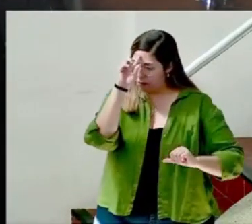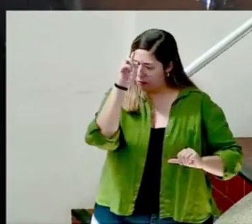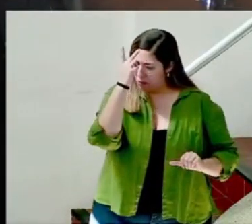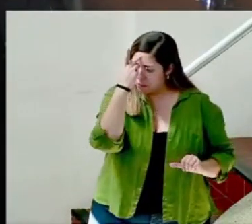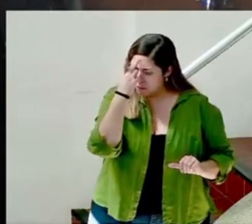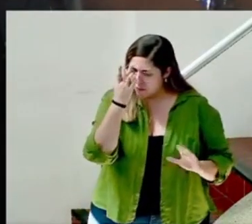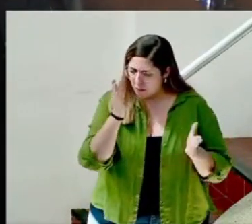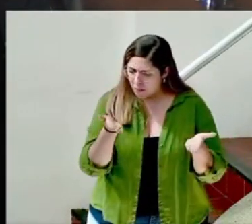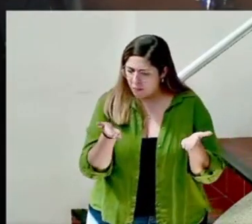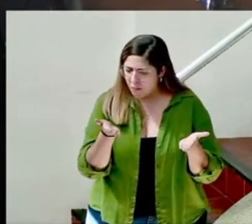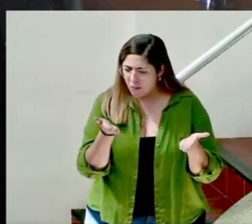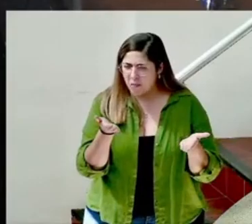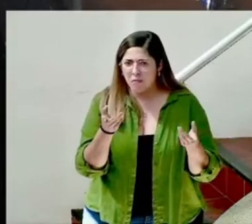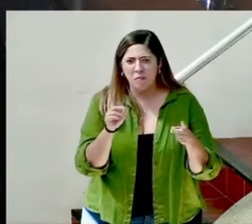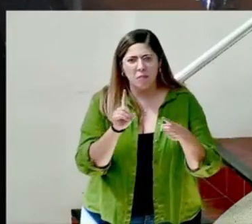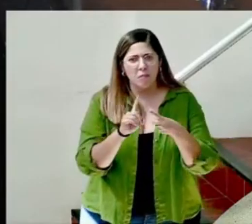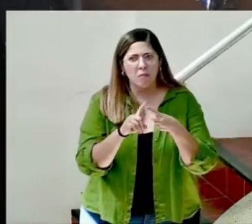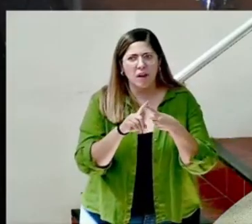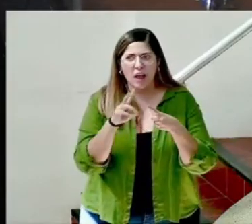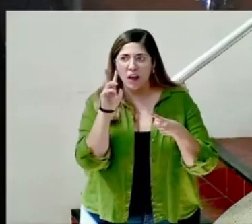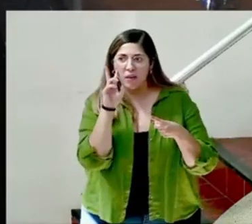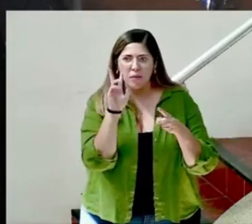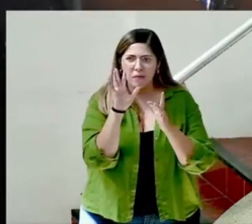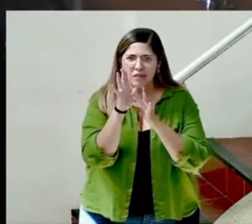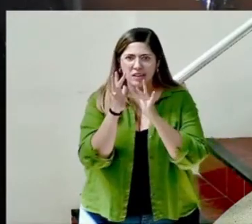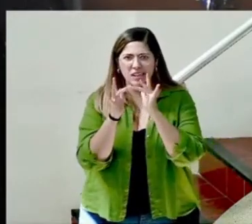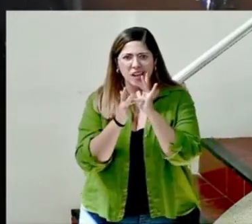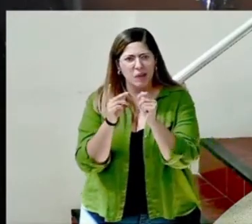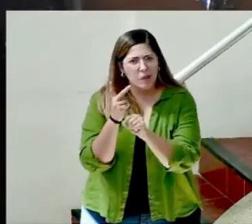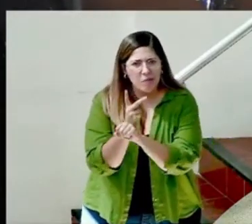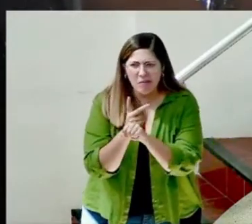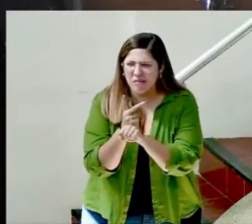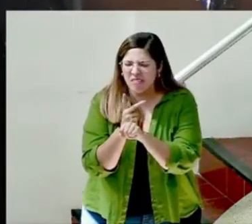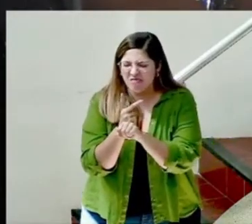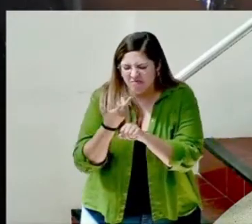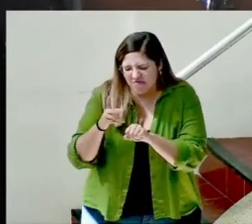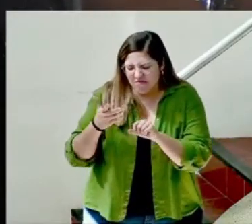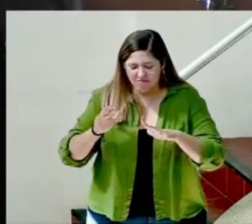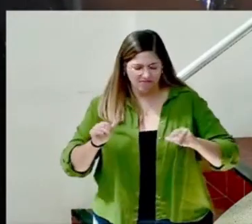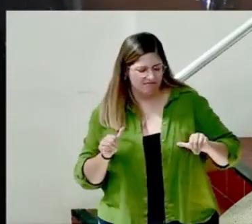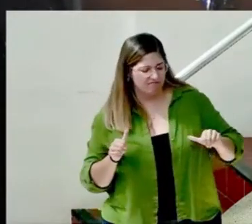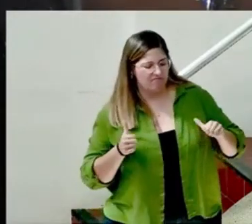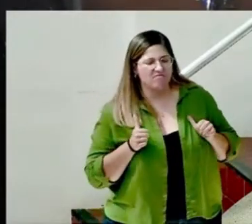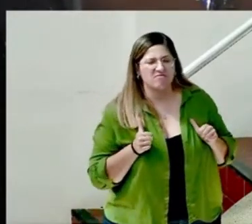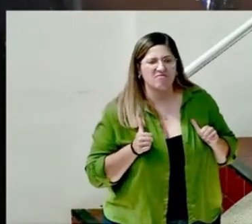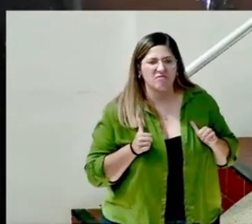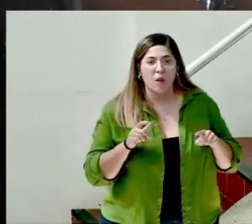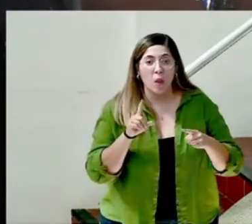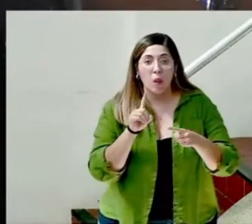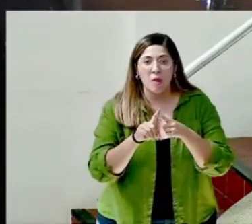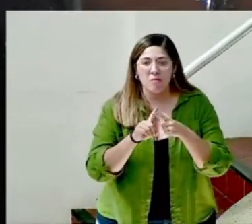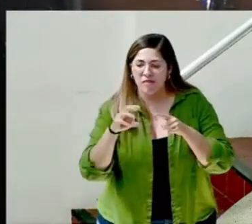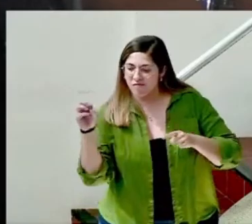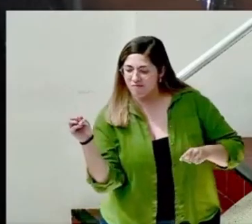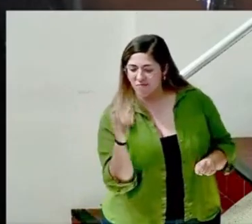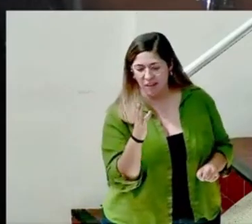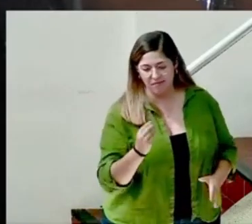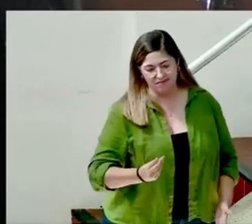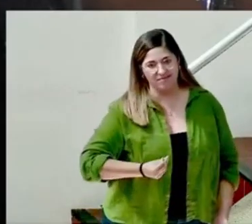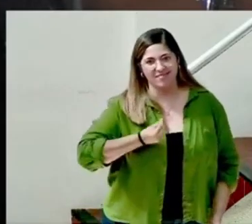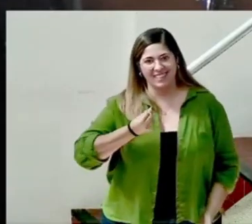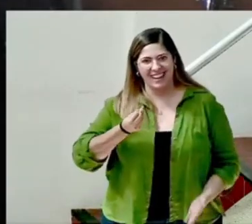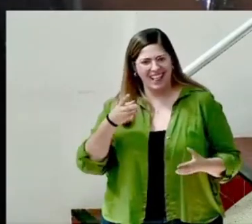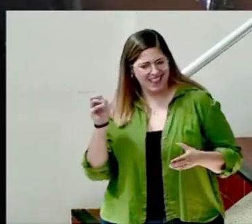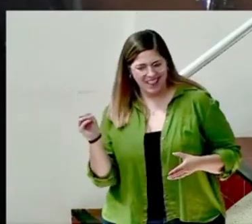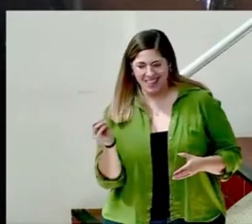mais um valor tão pesado, tão grande para você. Porque lhe foi dado uma nova visão.